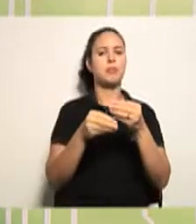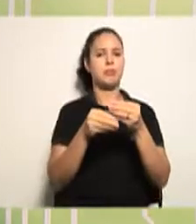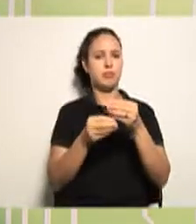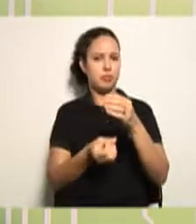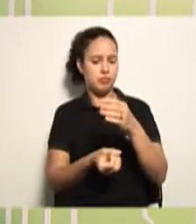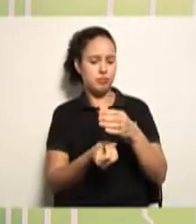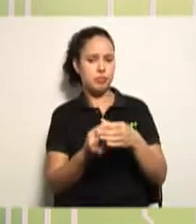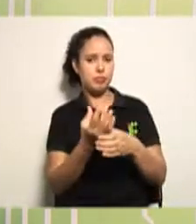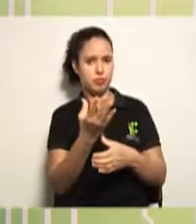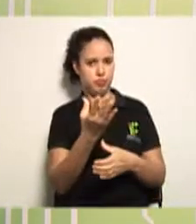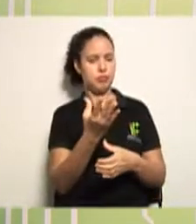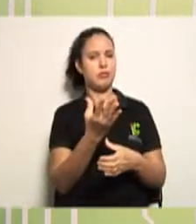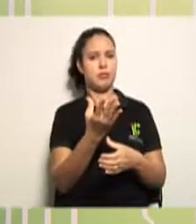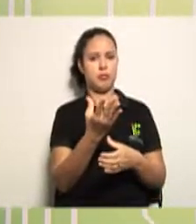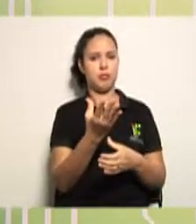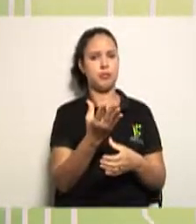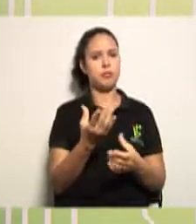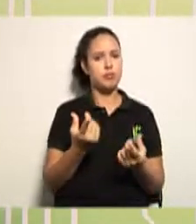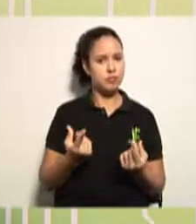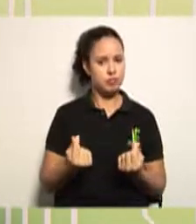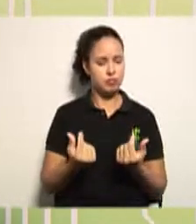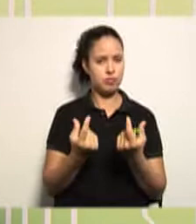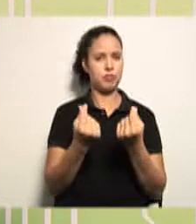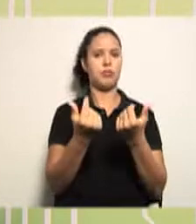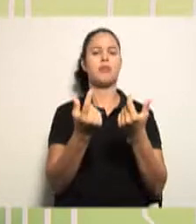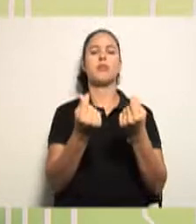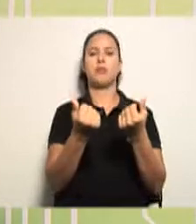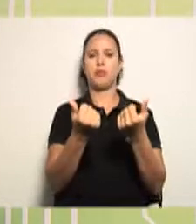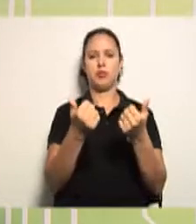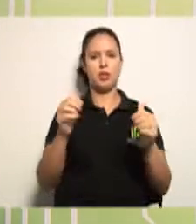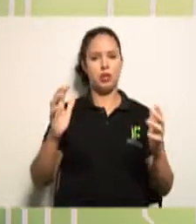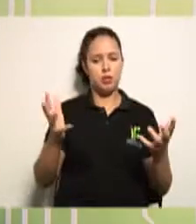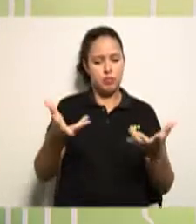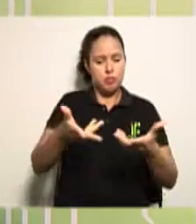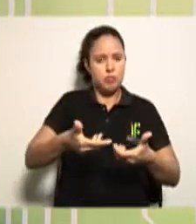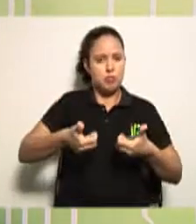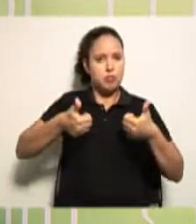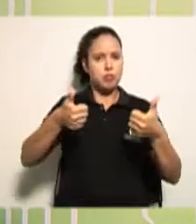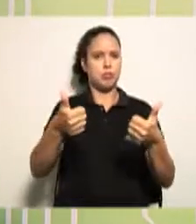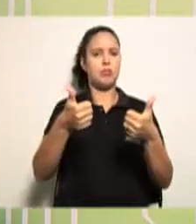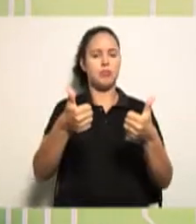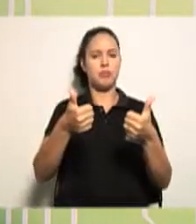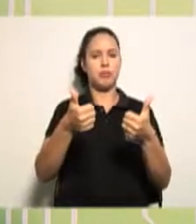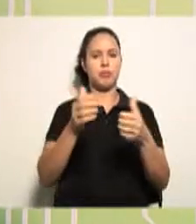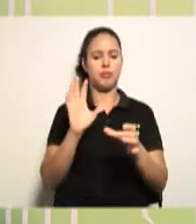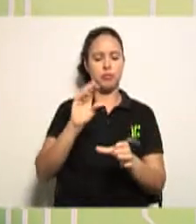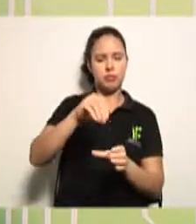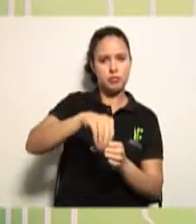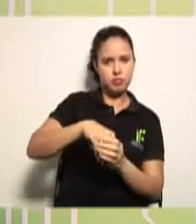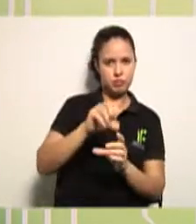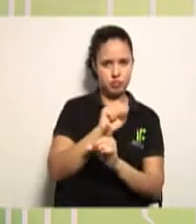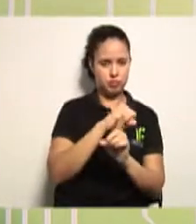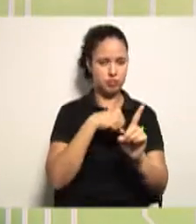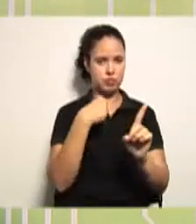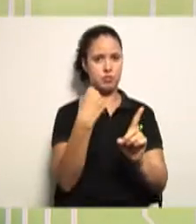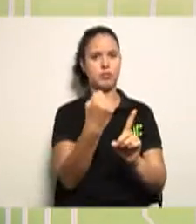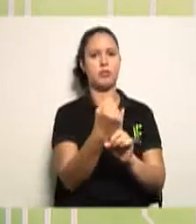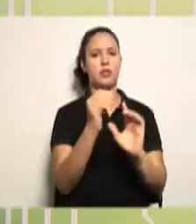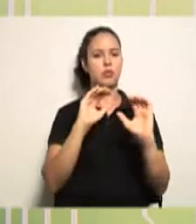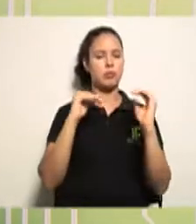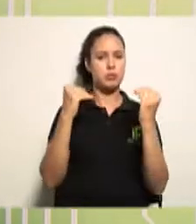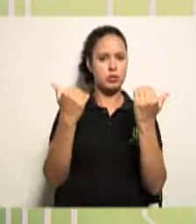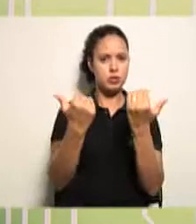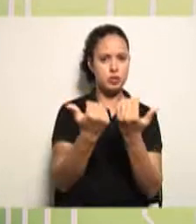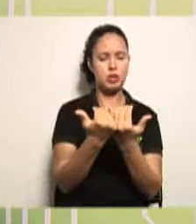uma sustentabilidade econômica e social na comunidade onde ela está inserida. Por isso que ela